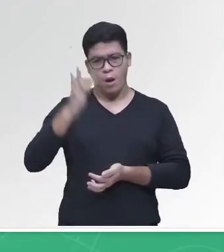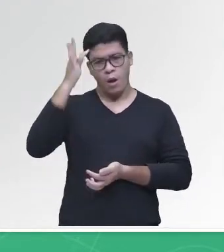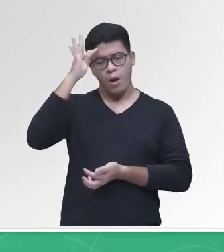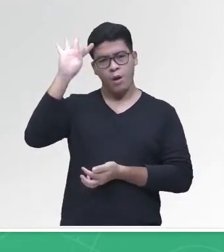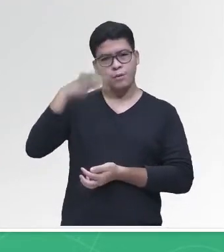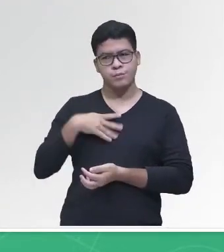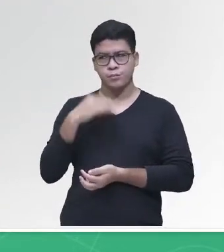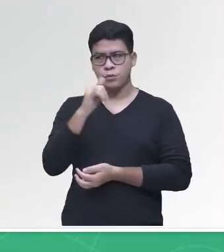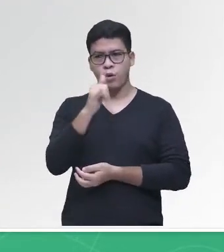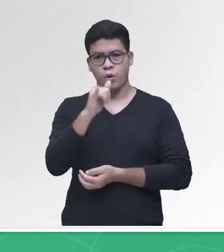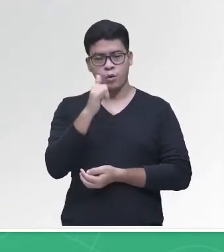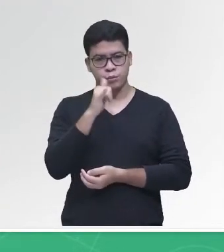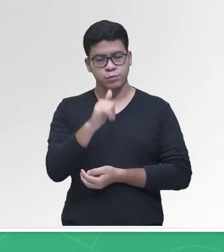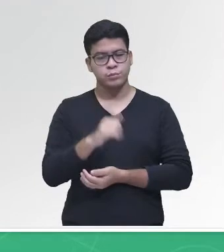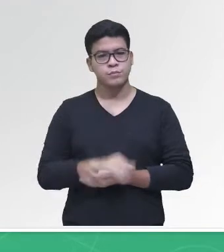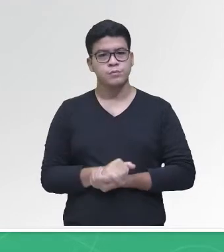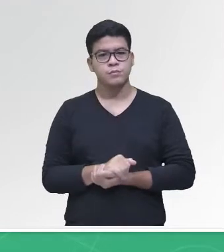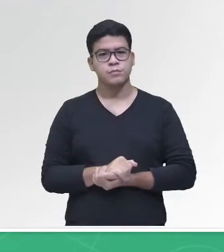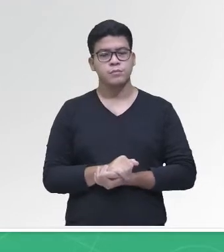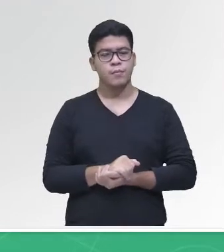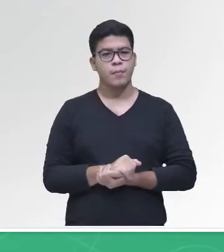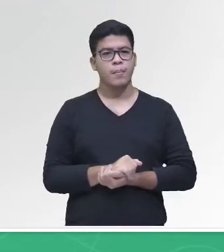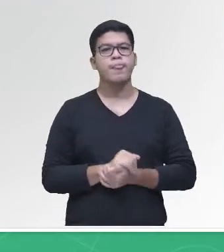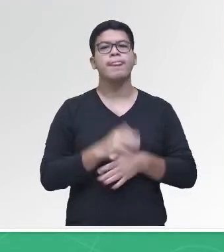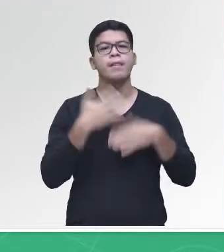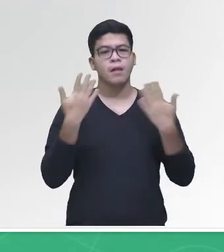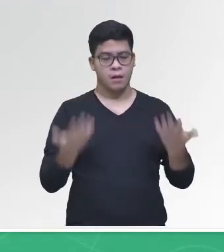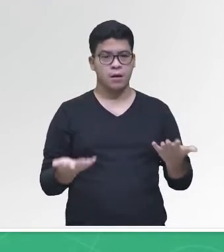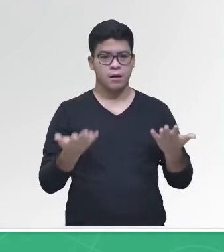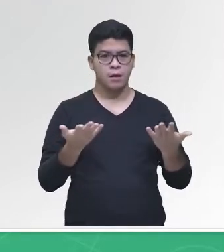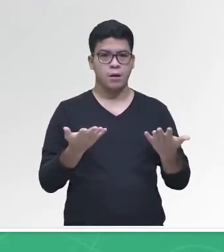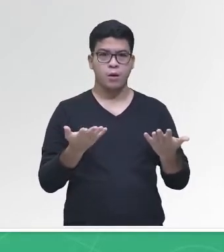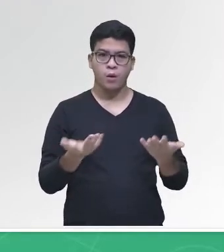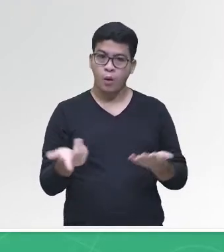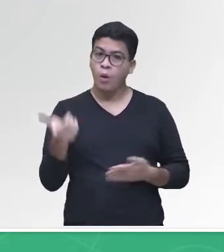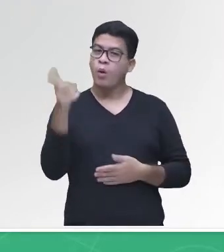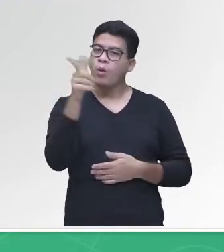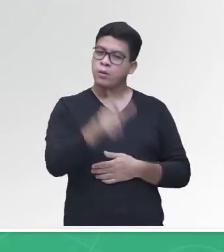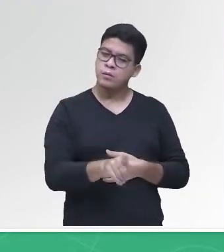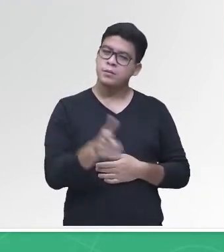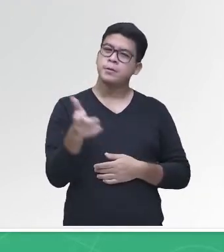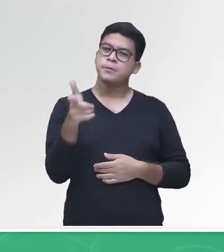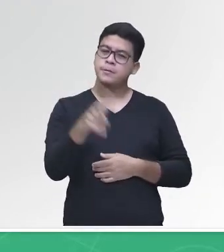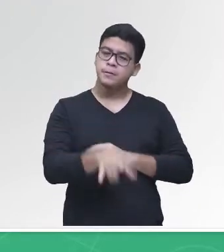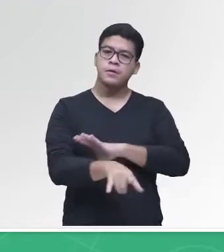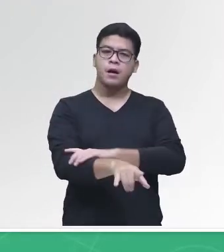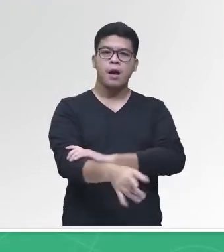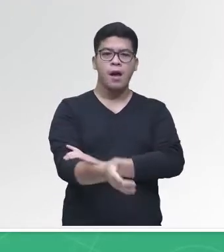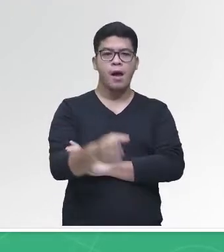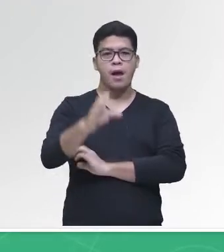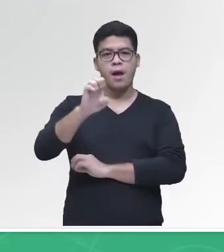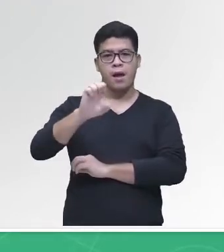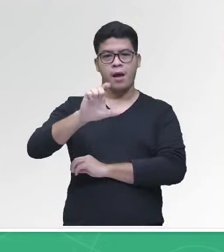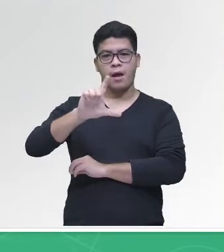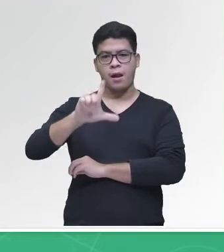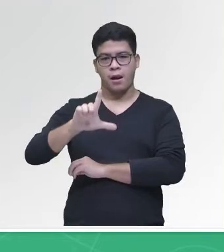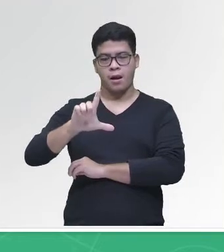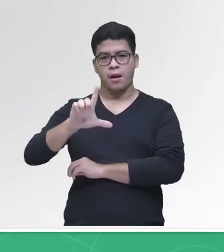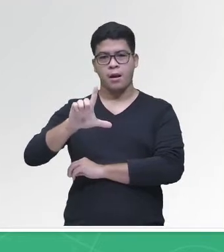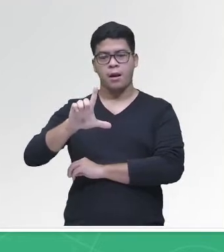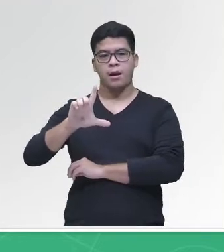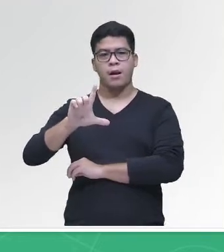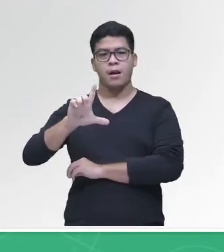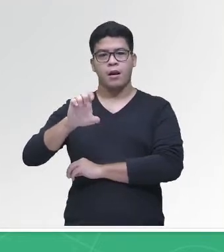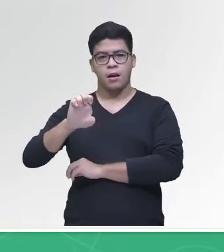da eletrostática. Vejam, toda vez que eu estiver falando da eletrostática, que são aqueles elétrons,